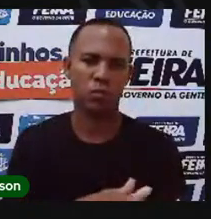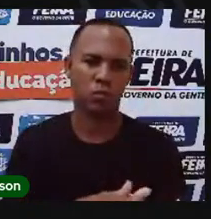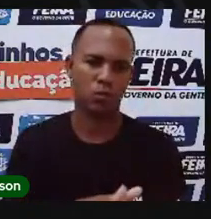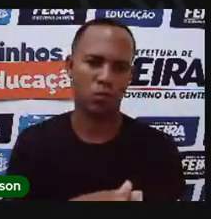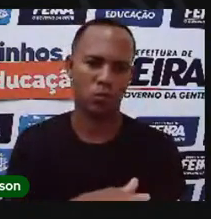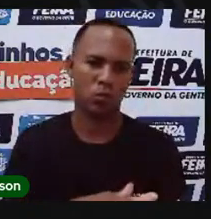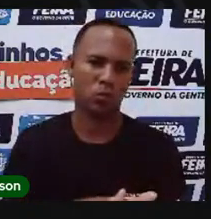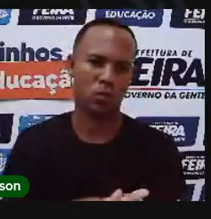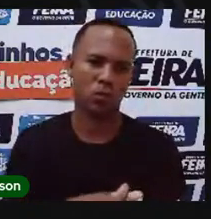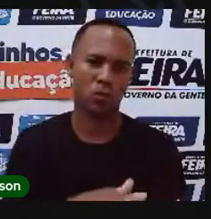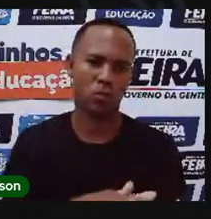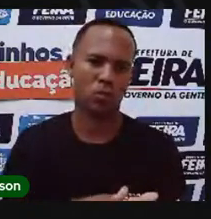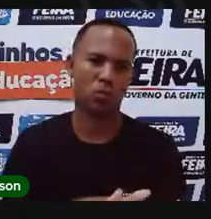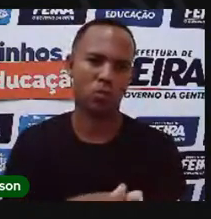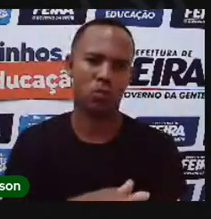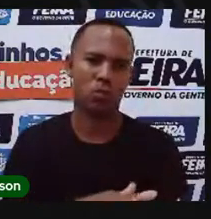mãozinha.